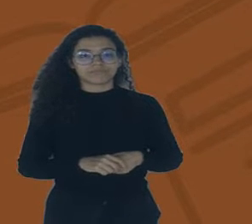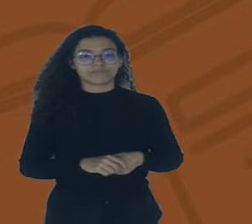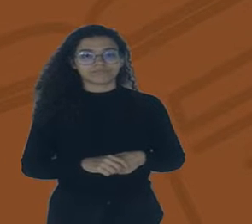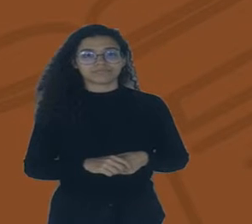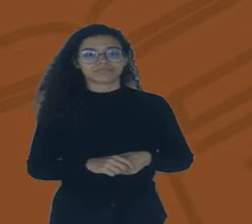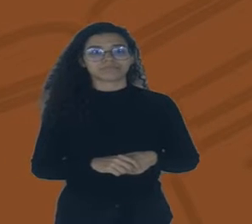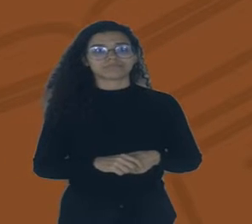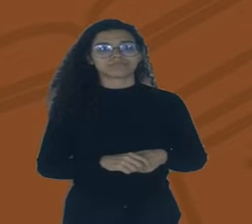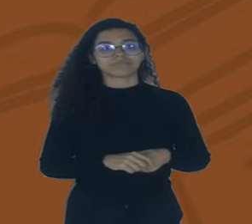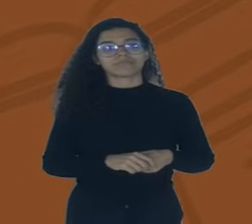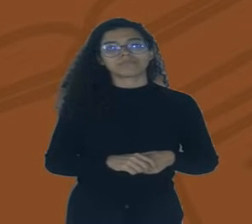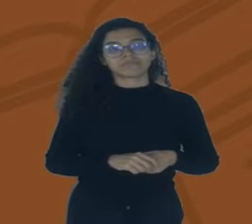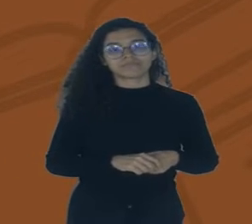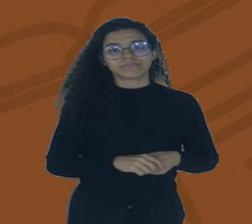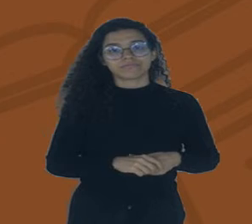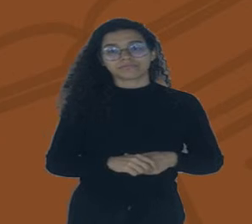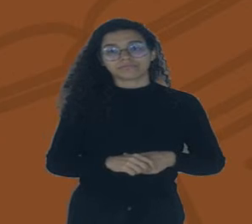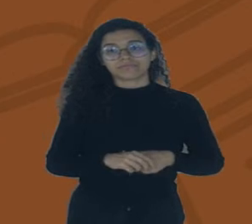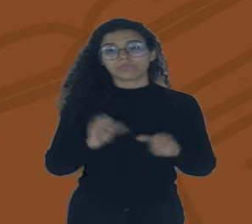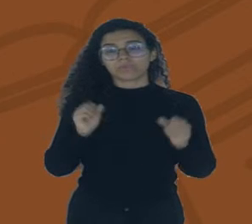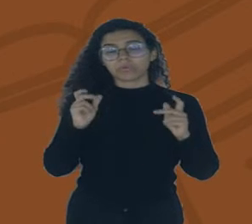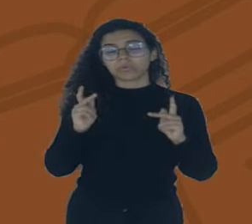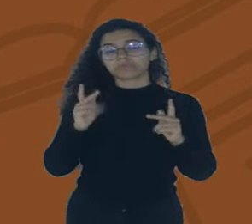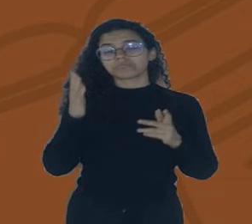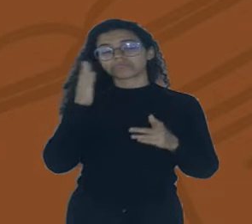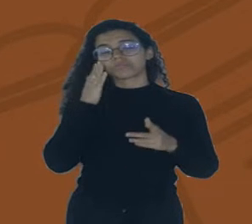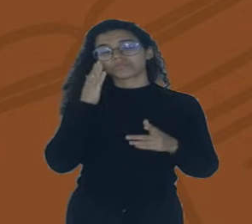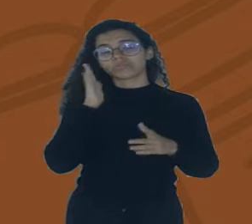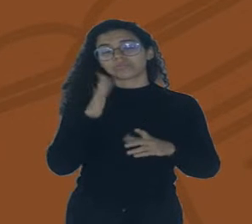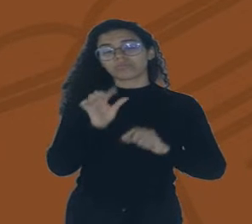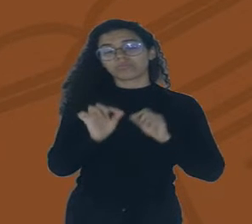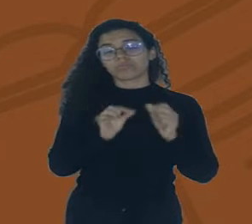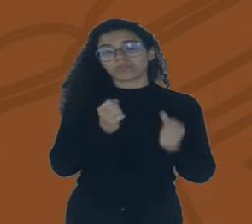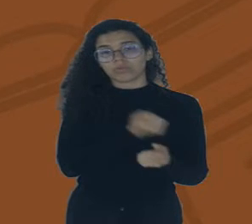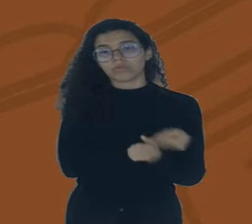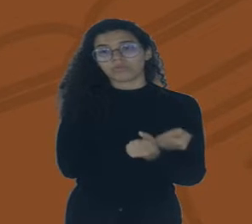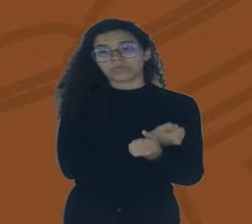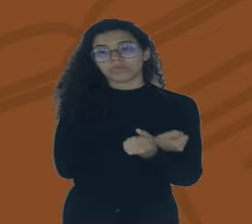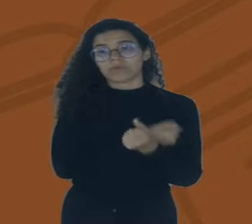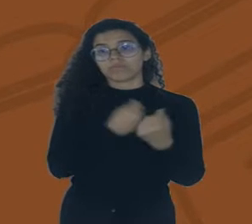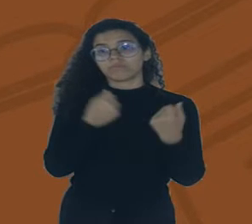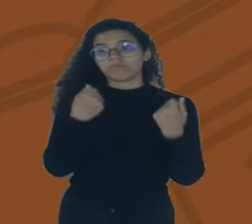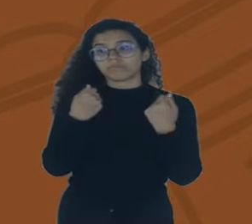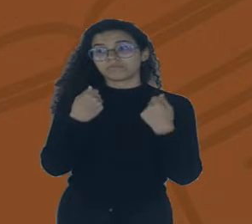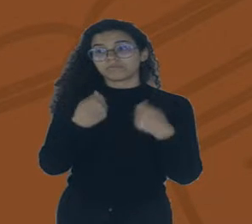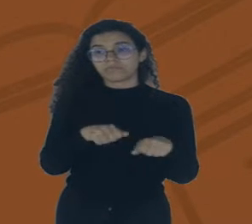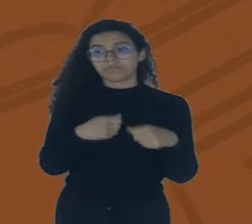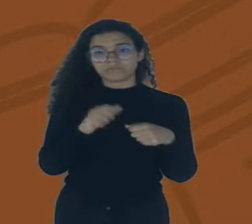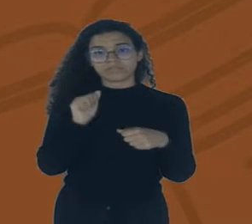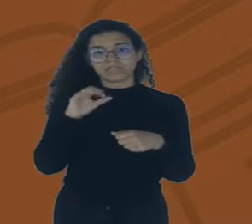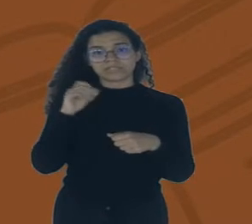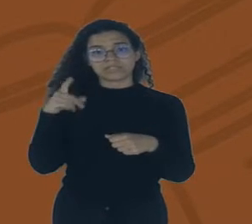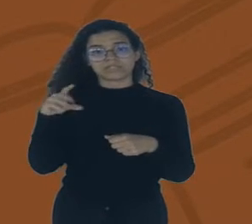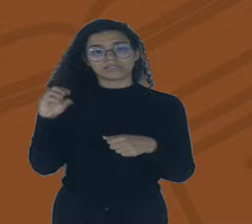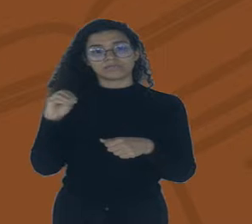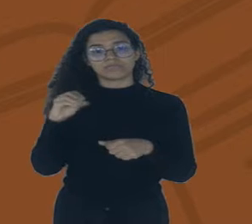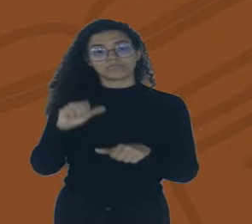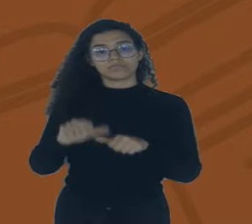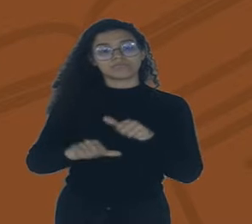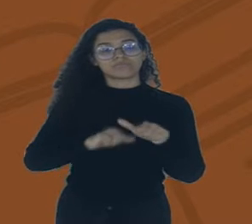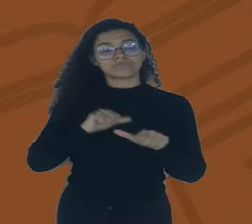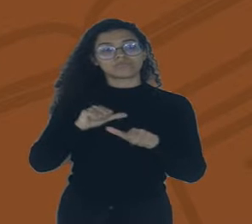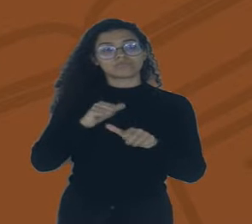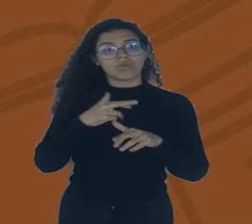funções psicobiológicas. Ok, professor, então já sei o que são drogas, né? Elas têm que ter essa ação, alterar as nossas